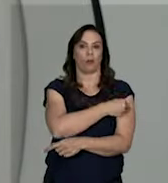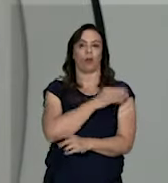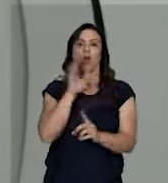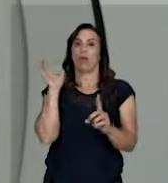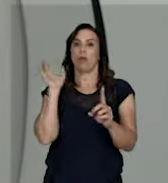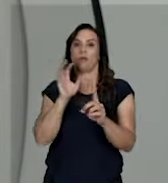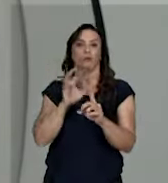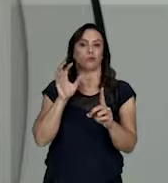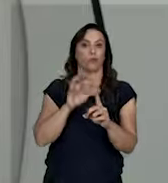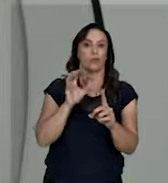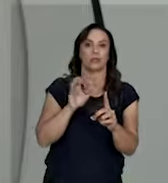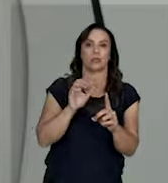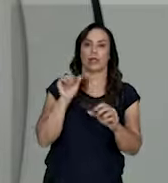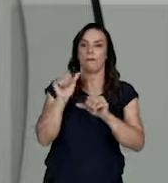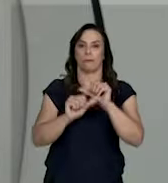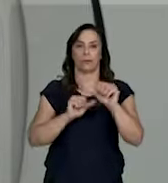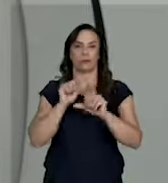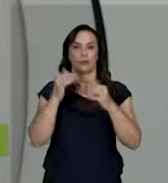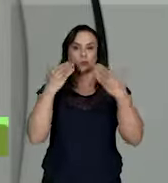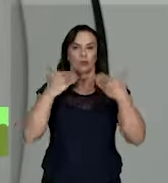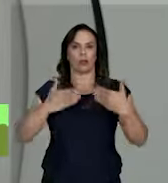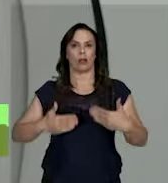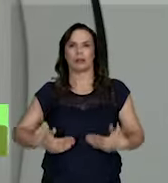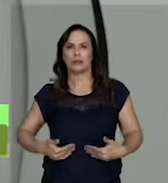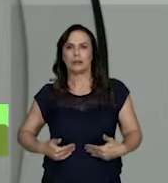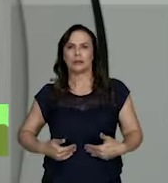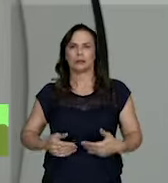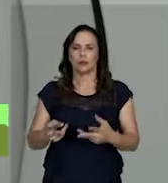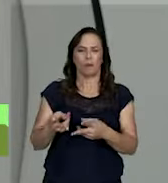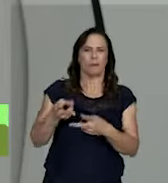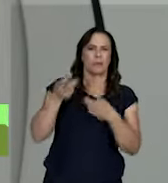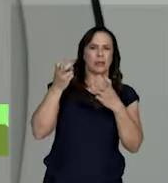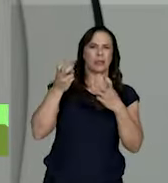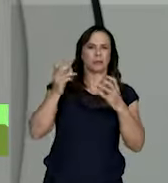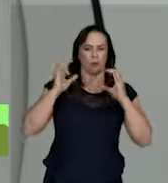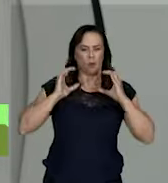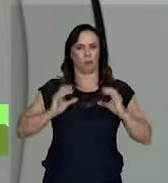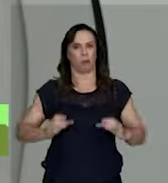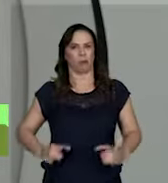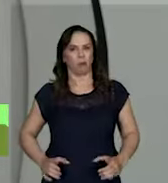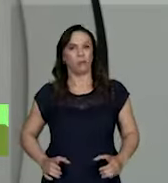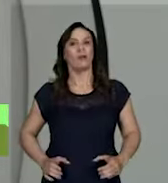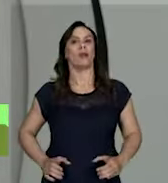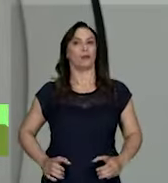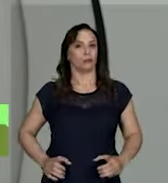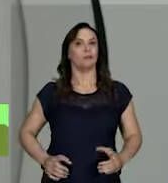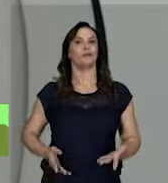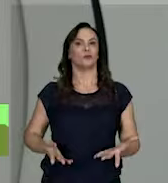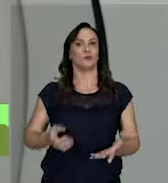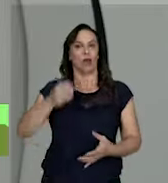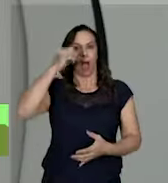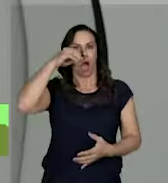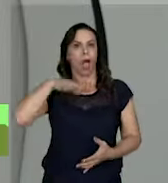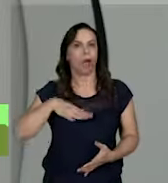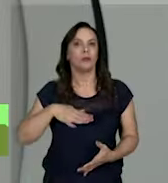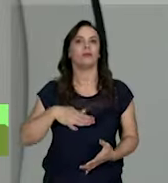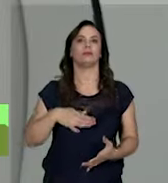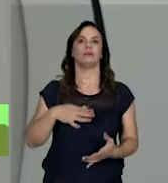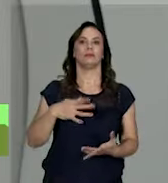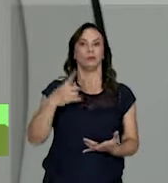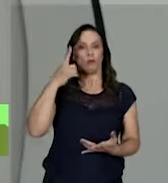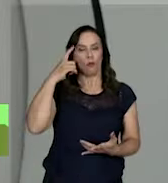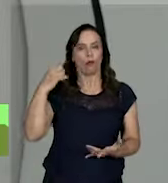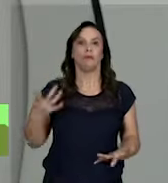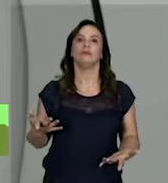organismo, alterações das percepções, do comportamento, aumenta a agressividade, né, diminui a atenção e com